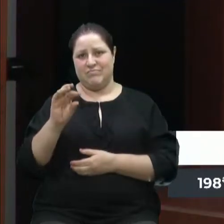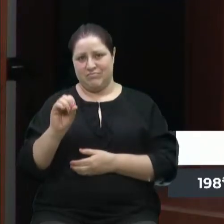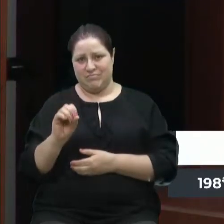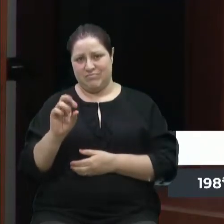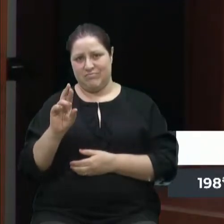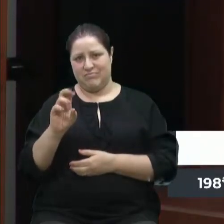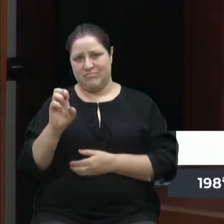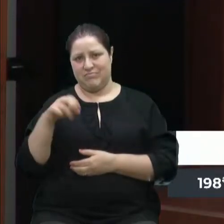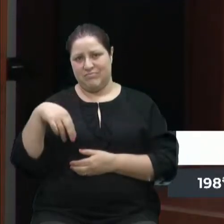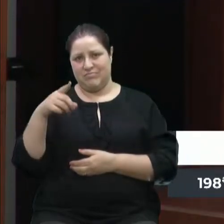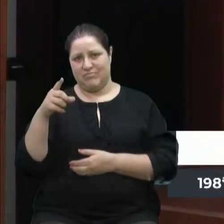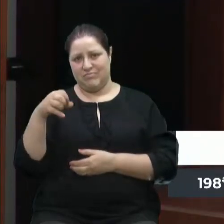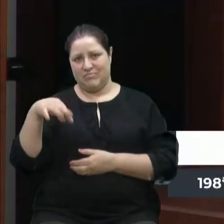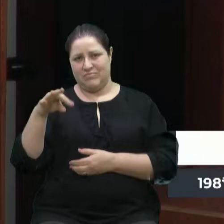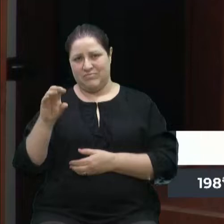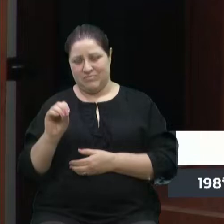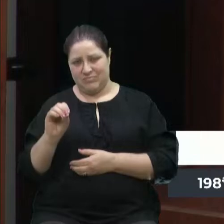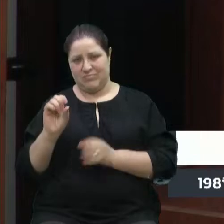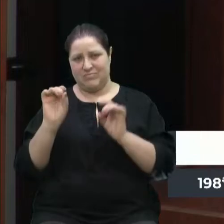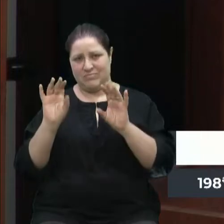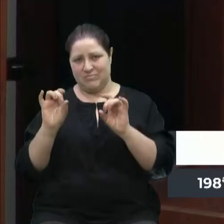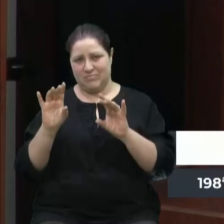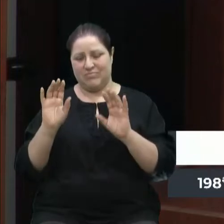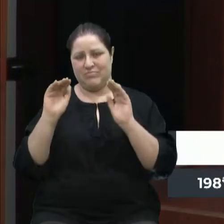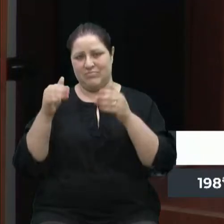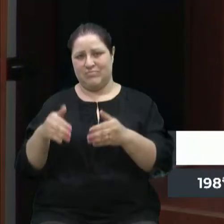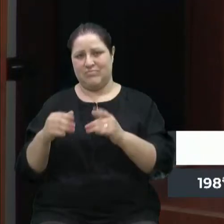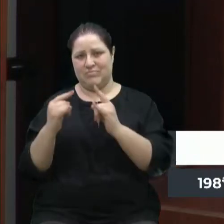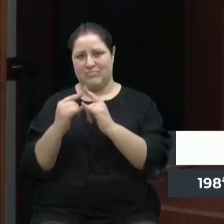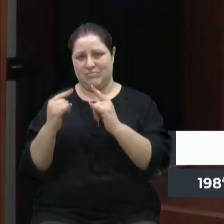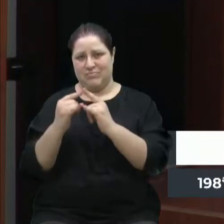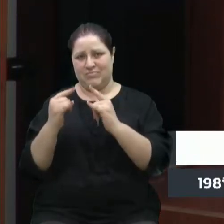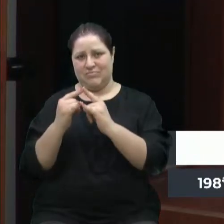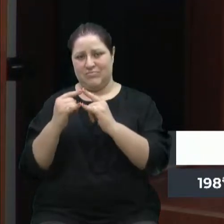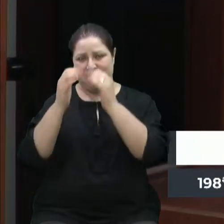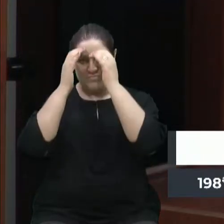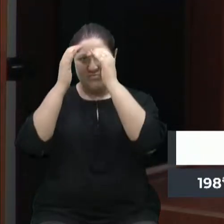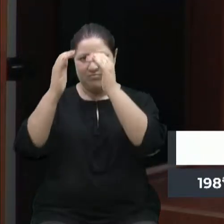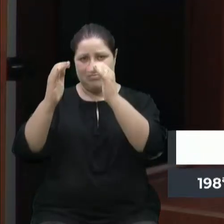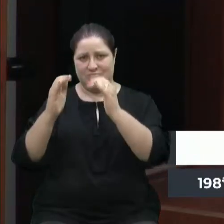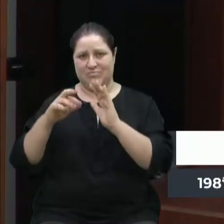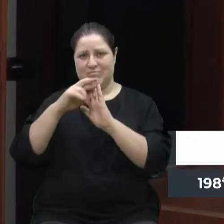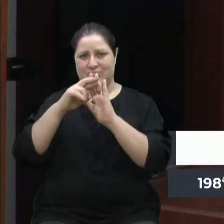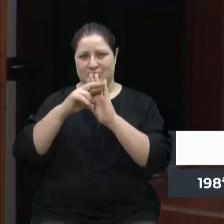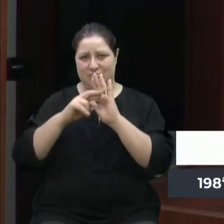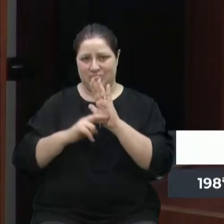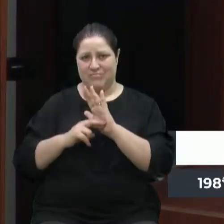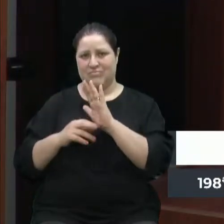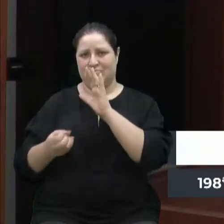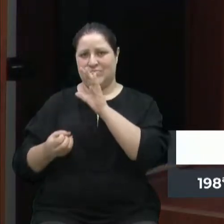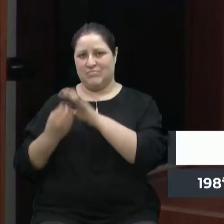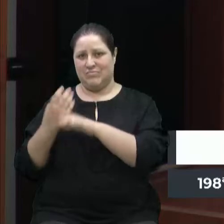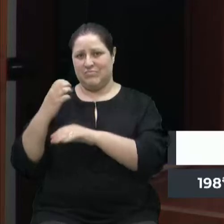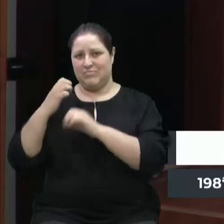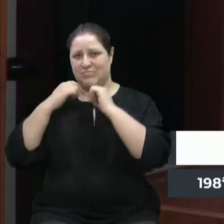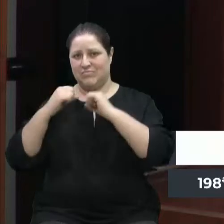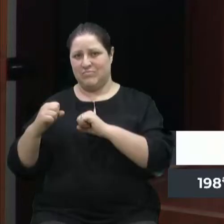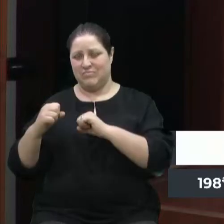Especial, destinado para entidades esportivas que atenderem aos critérios a serem criados pela Secretaria Municipal de Esporte e Lazer do